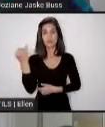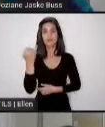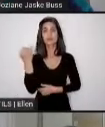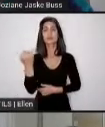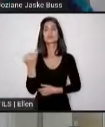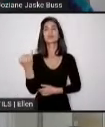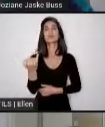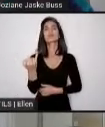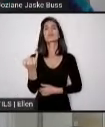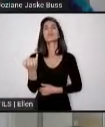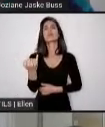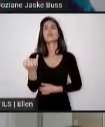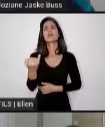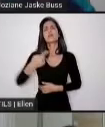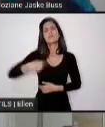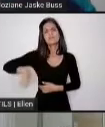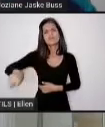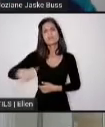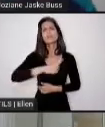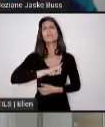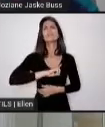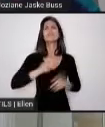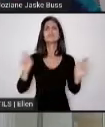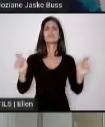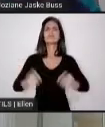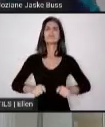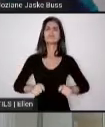alguma maneira, possamos